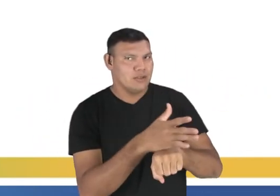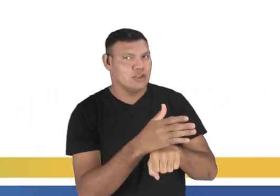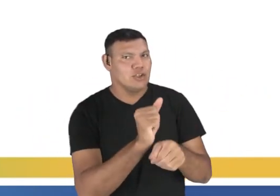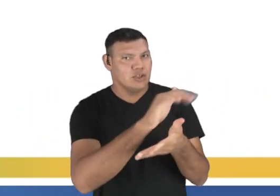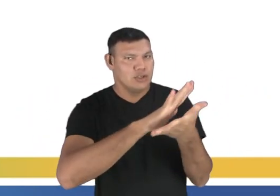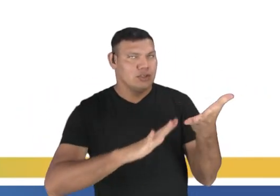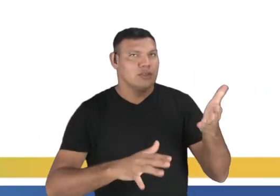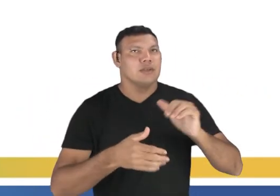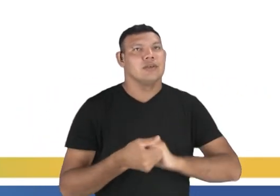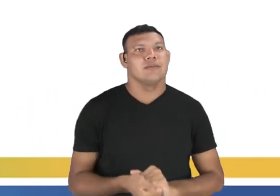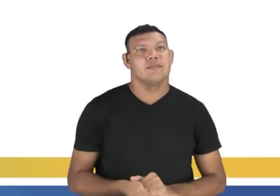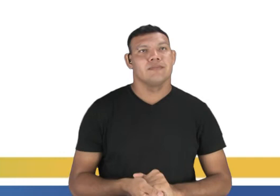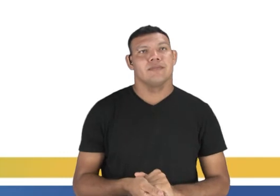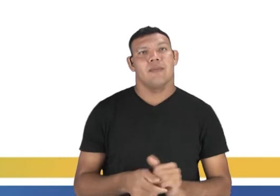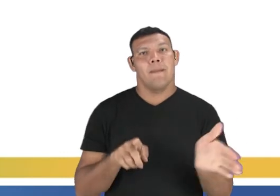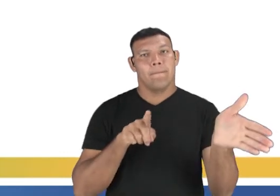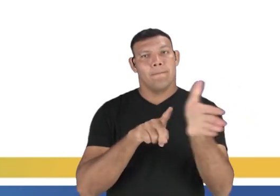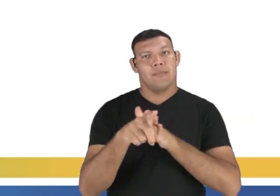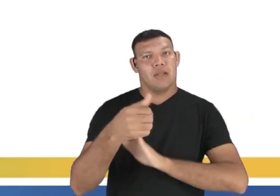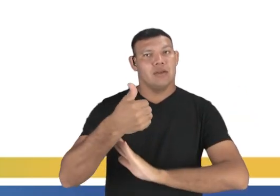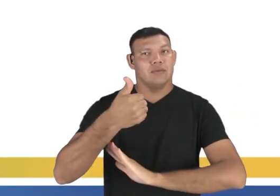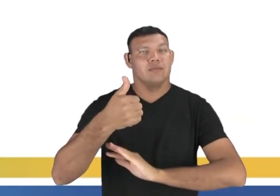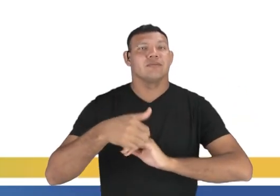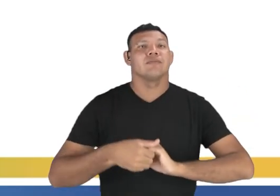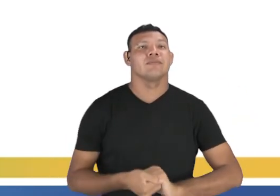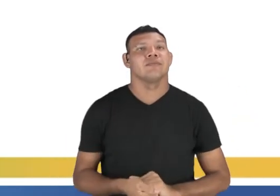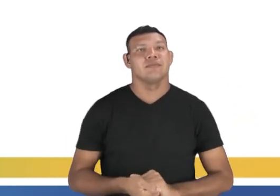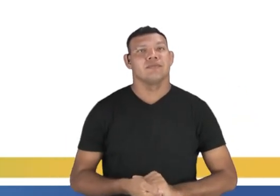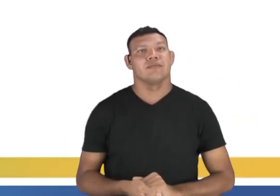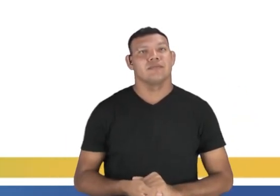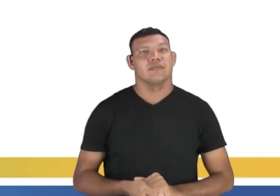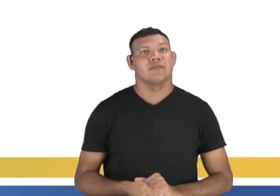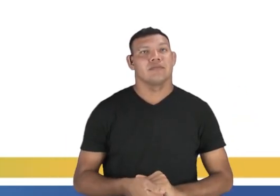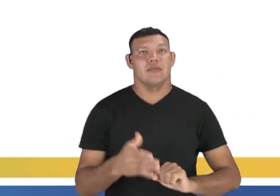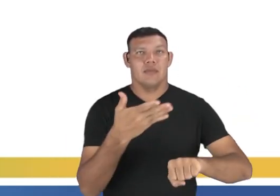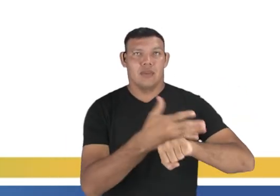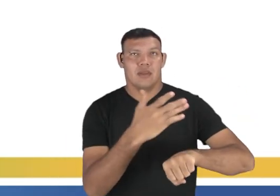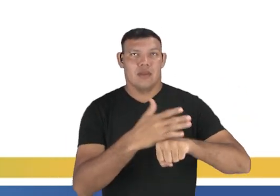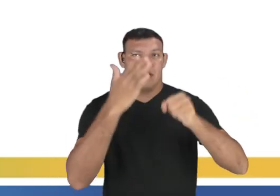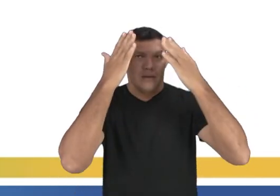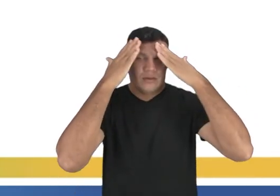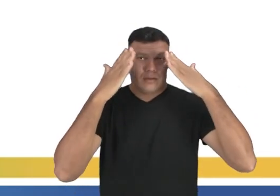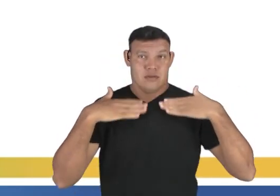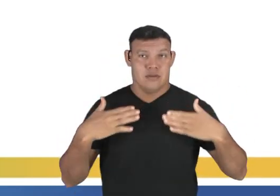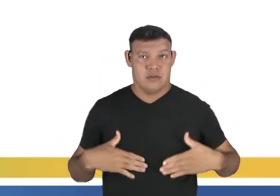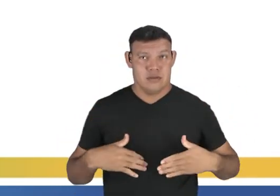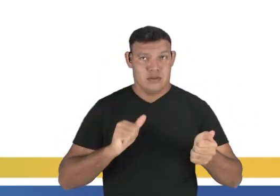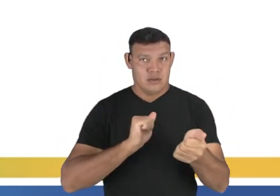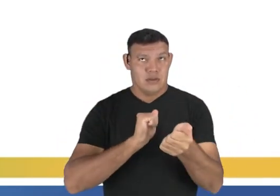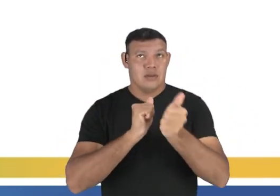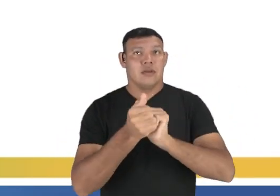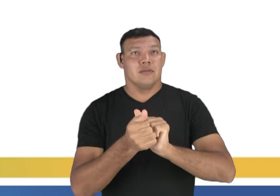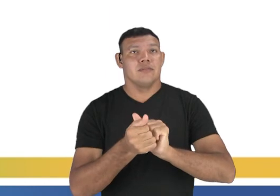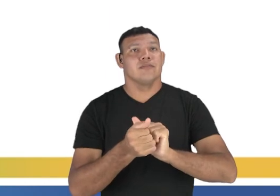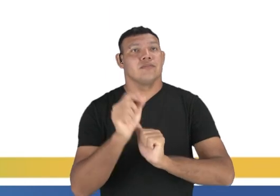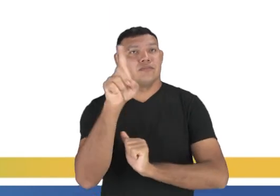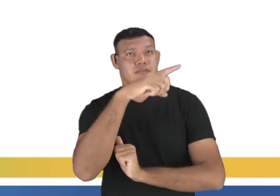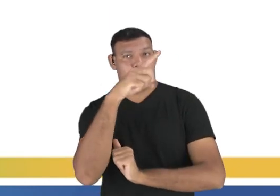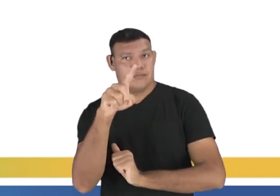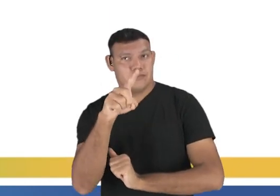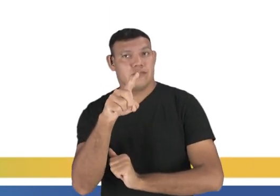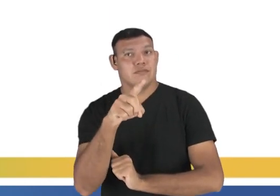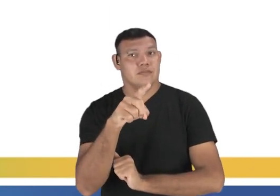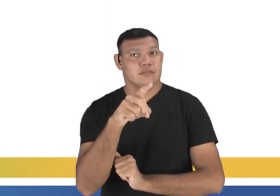hoje? Vamos primeiro para a questão de número 1. A respeito das práticas corporais de esporte, marque